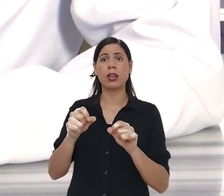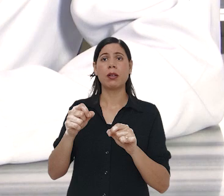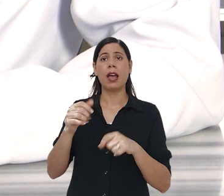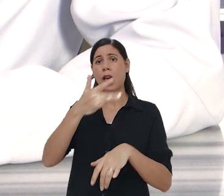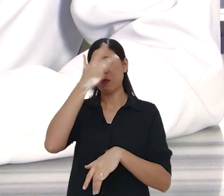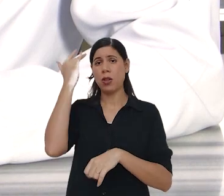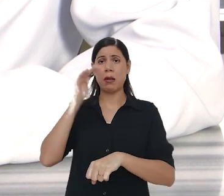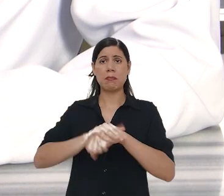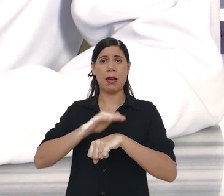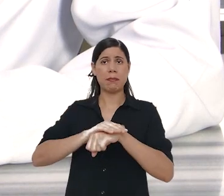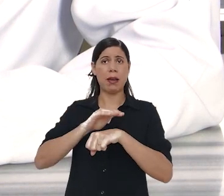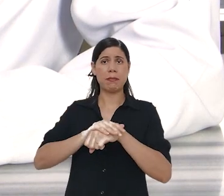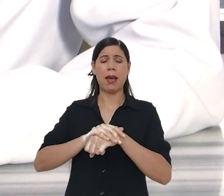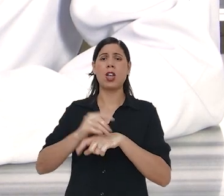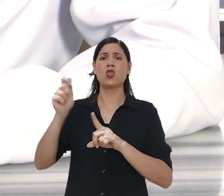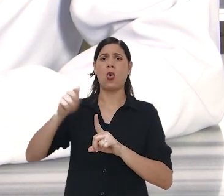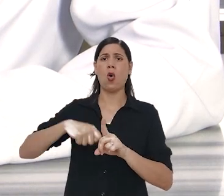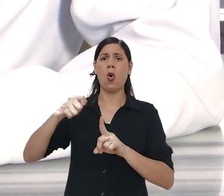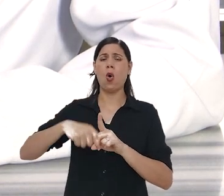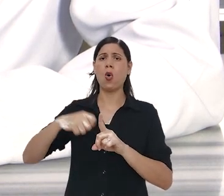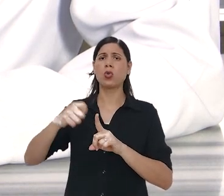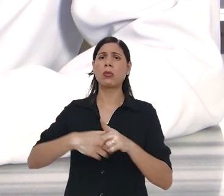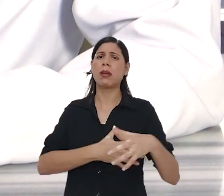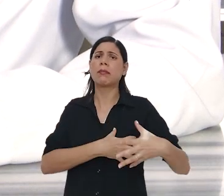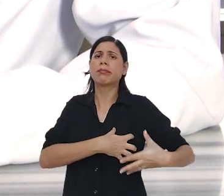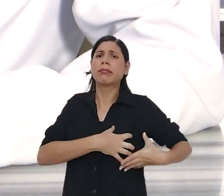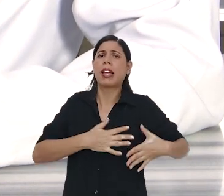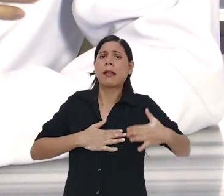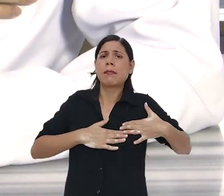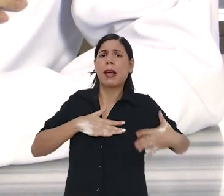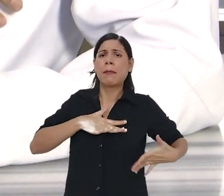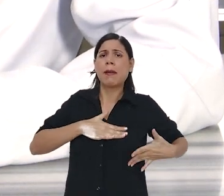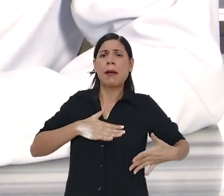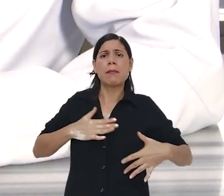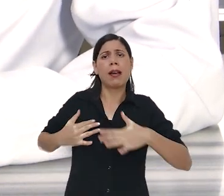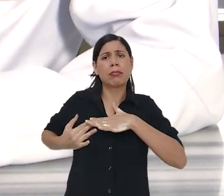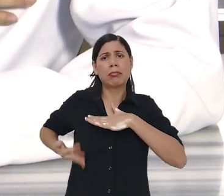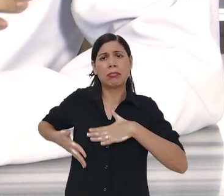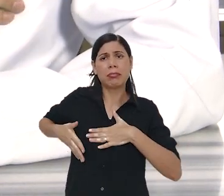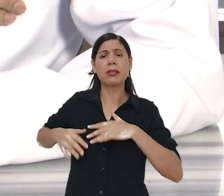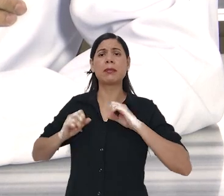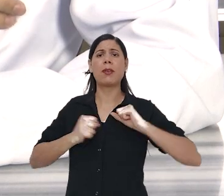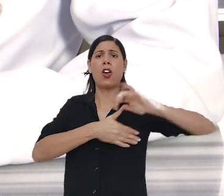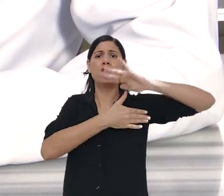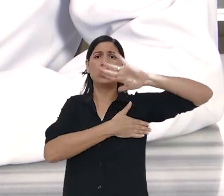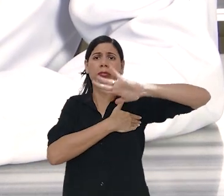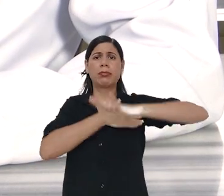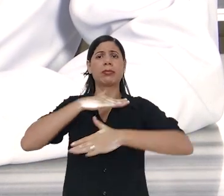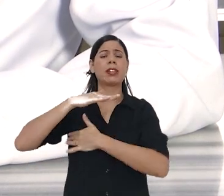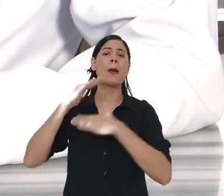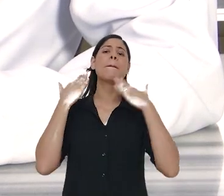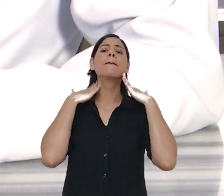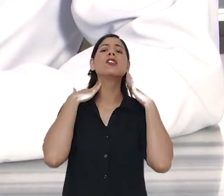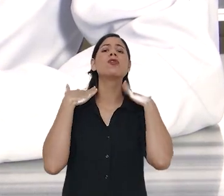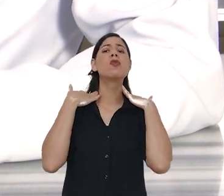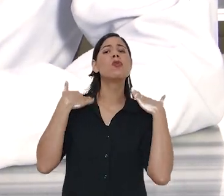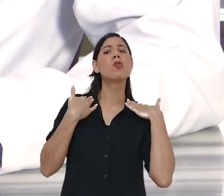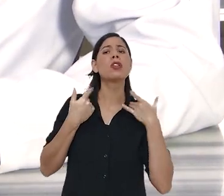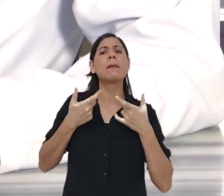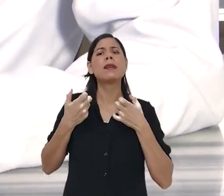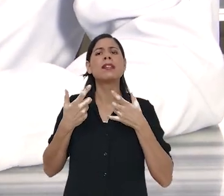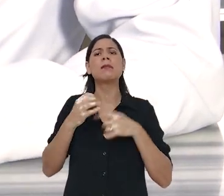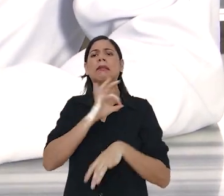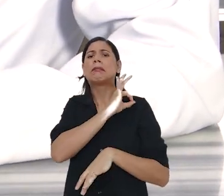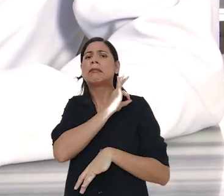autoexame. As mulheres, todo mês, devem fazer uma avaliação da mama, fazer o toque, palpar a mama, axila, pescoço, ver se surgiu algum nódulo,